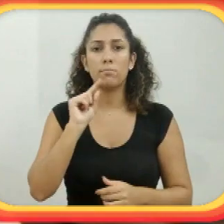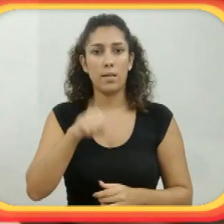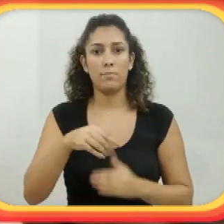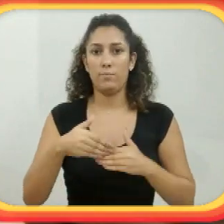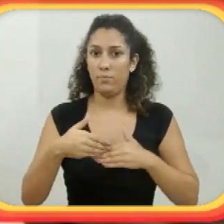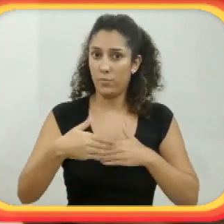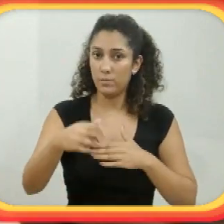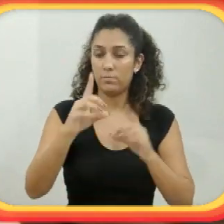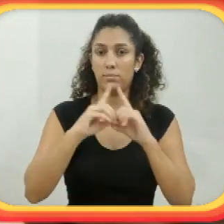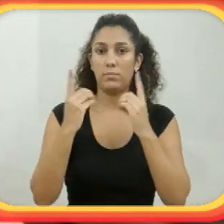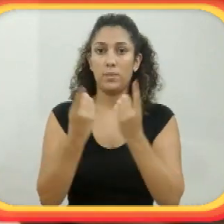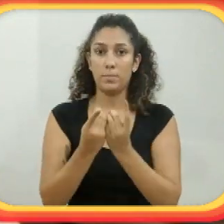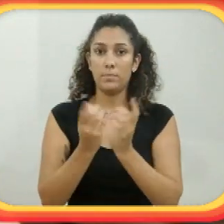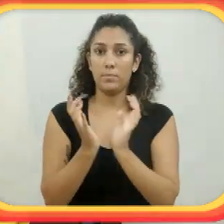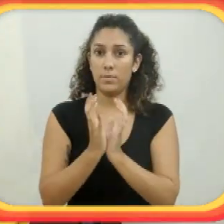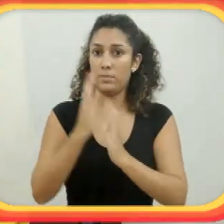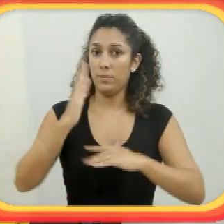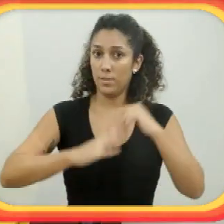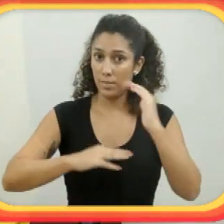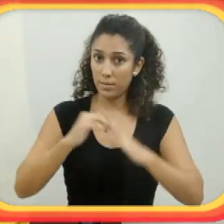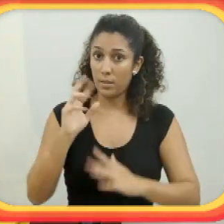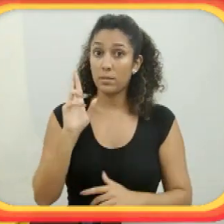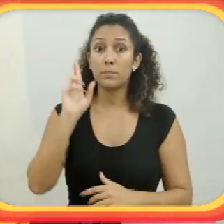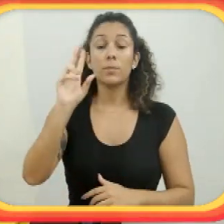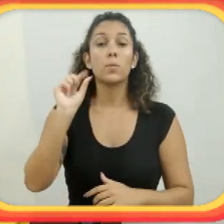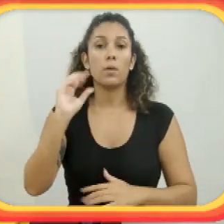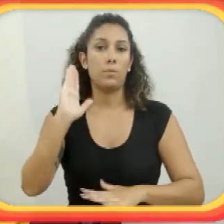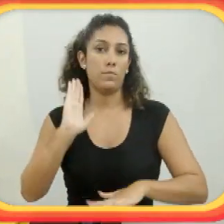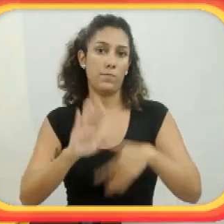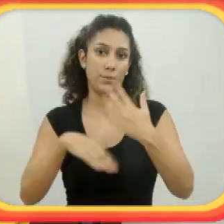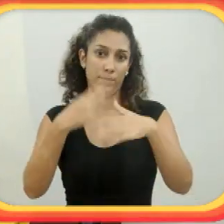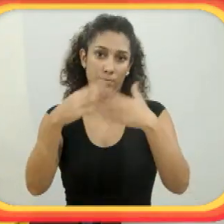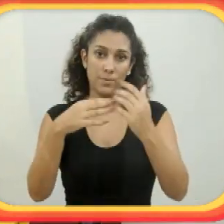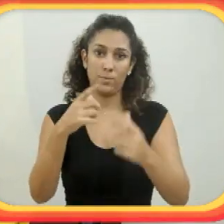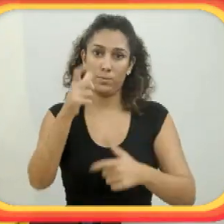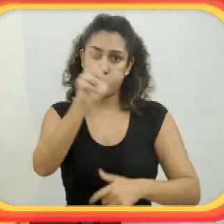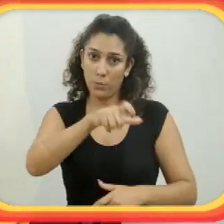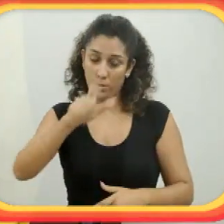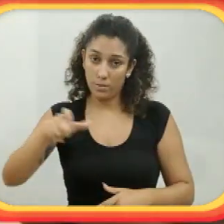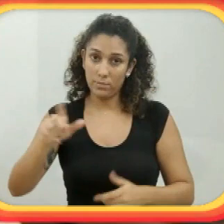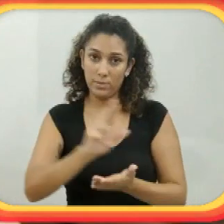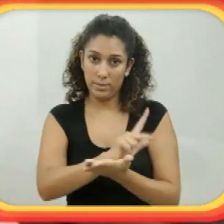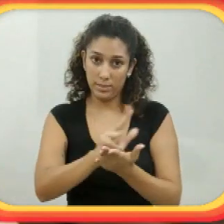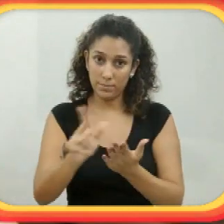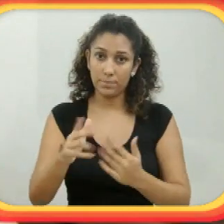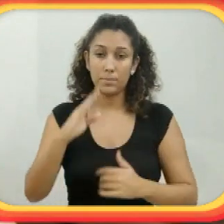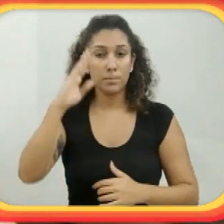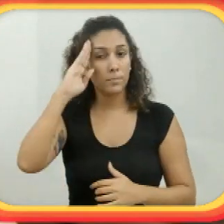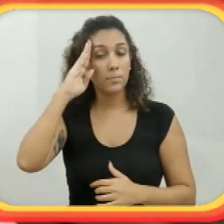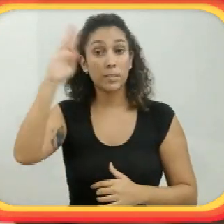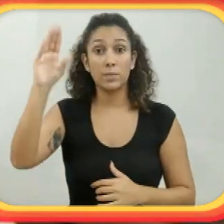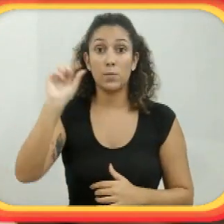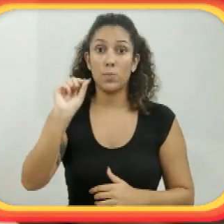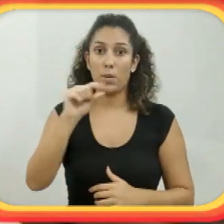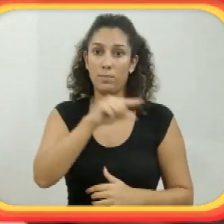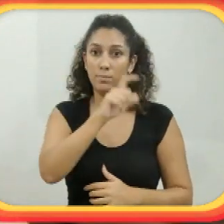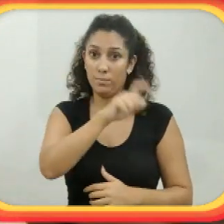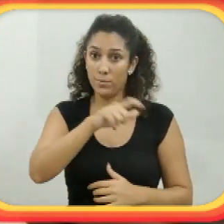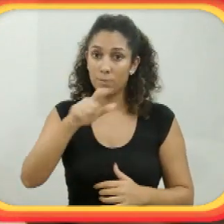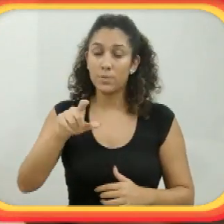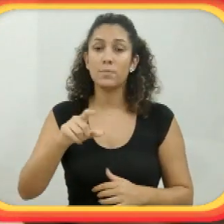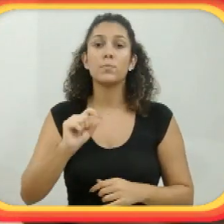sua formação até o alto rendimento. E o meu papel aqui é exatamente isso, à frente